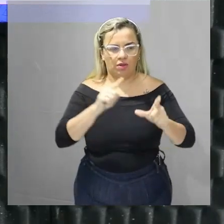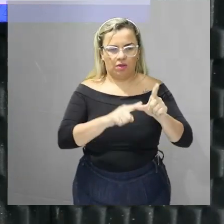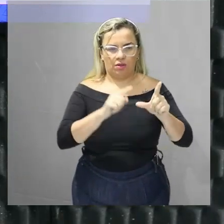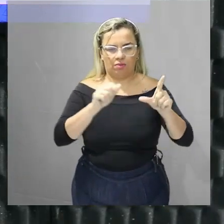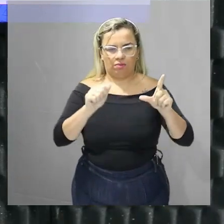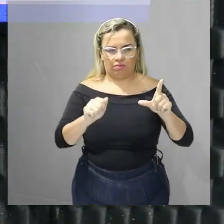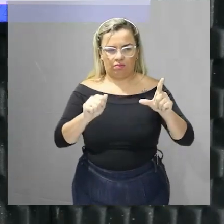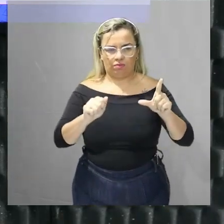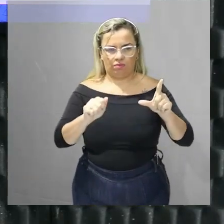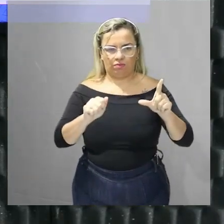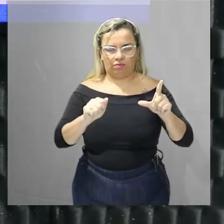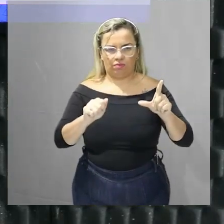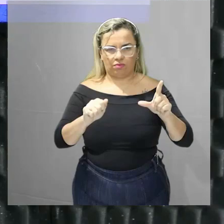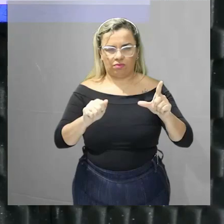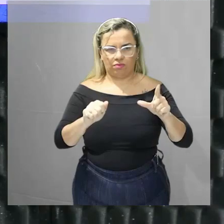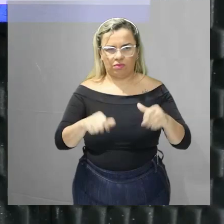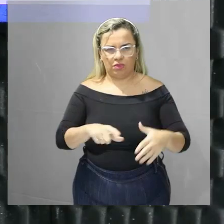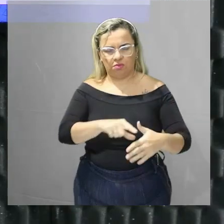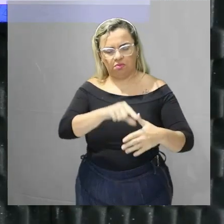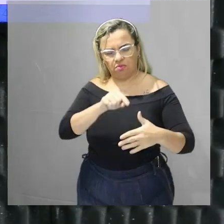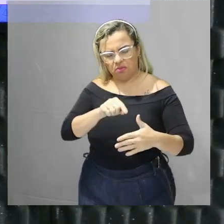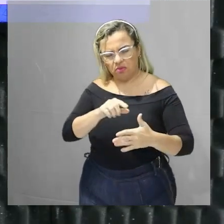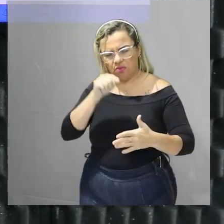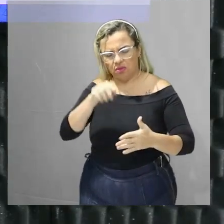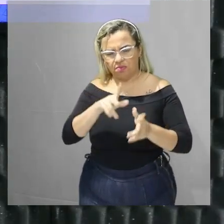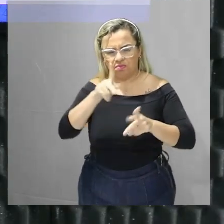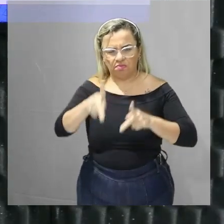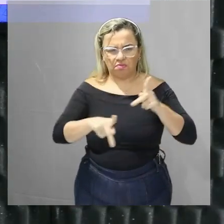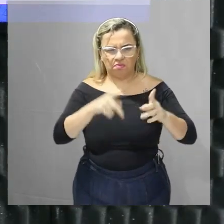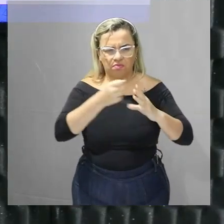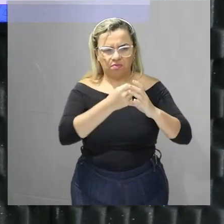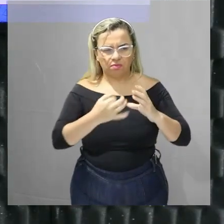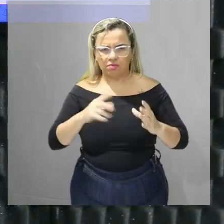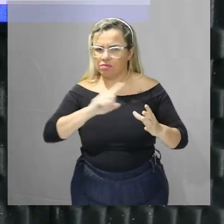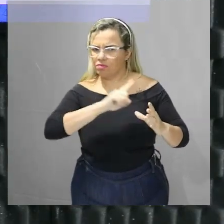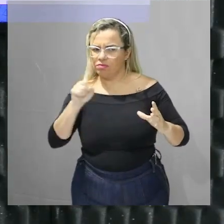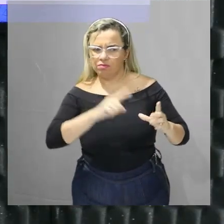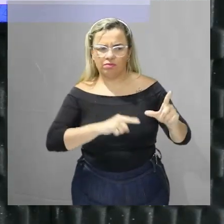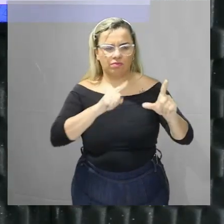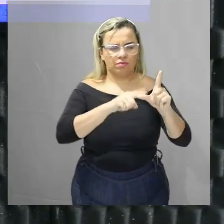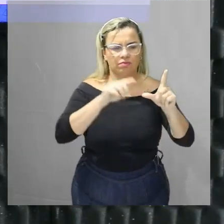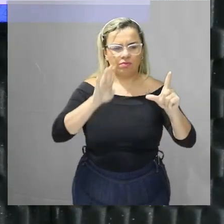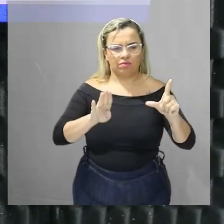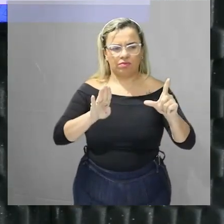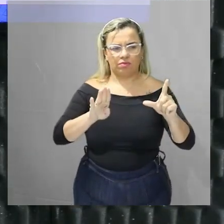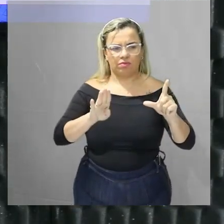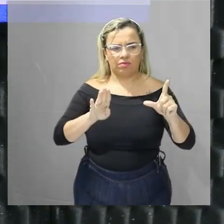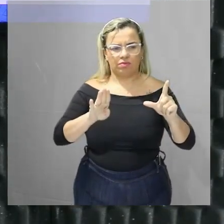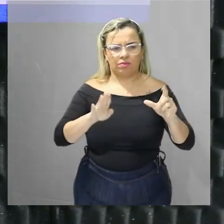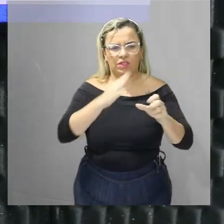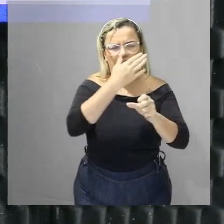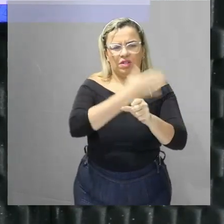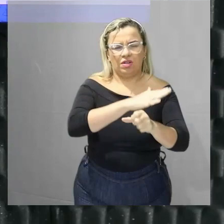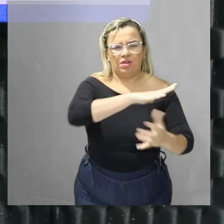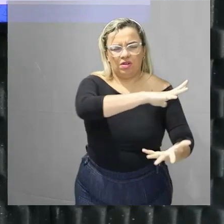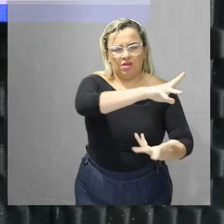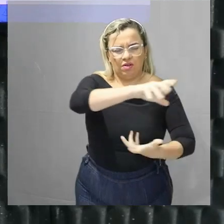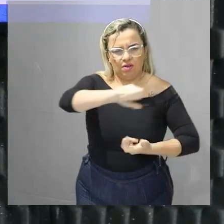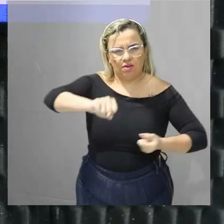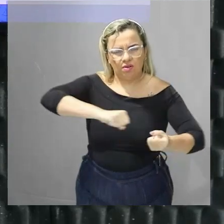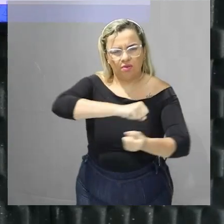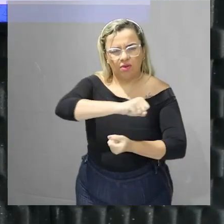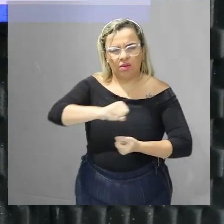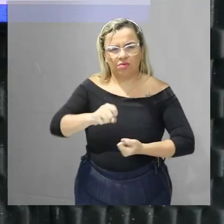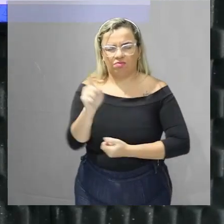falando ali que vamos privilegiar o aspecto popular? Não, pula. Está falando de práticas sustentáveis, o texto falou em